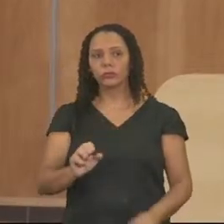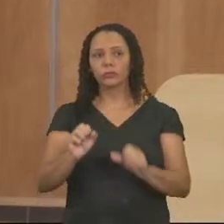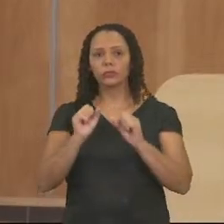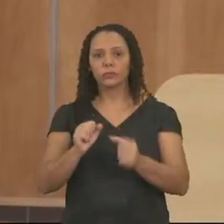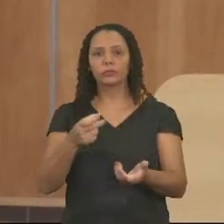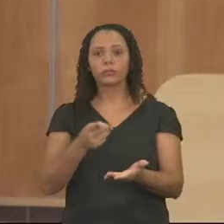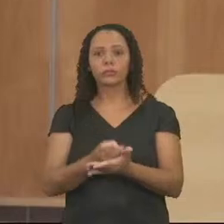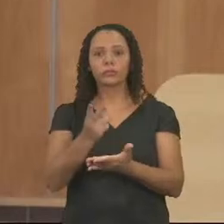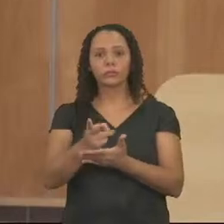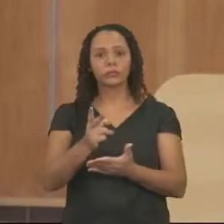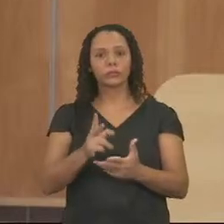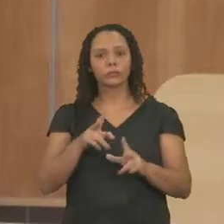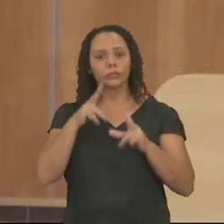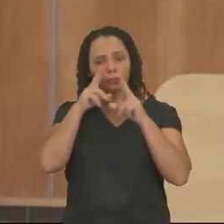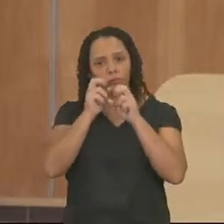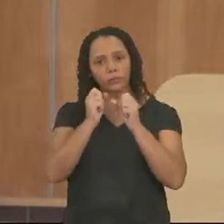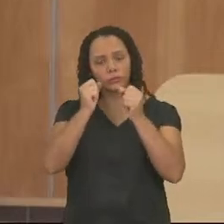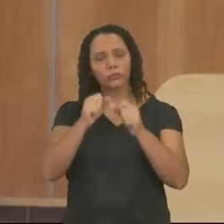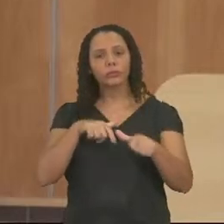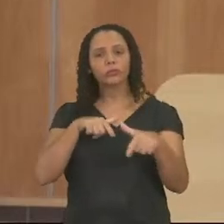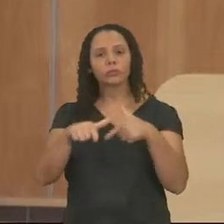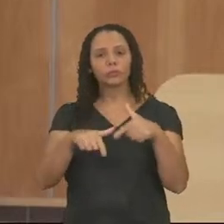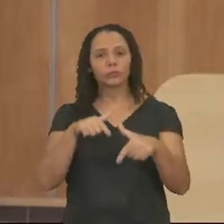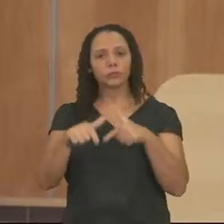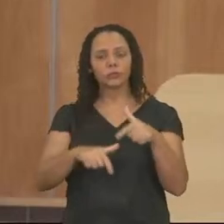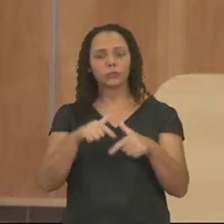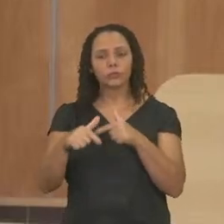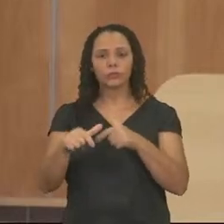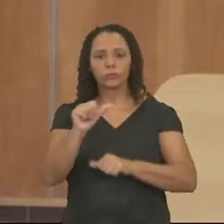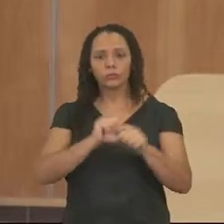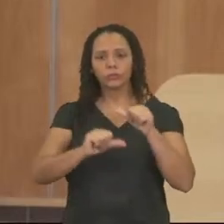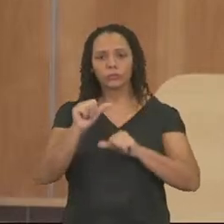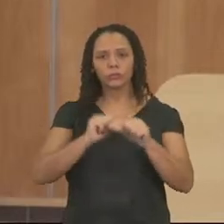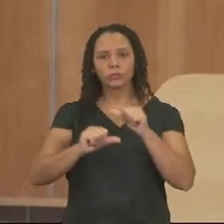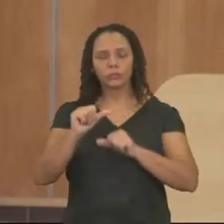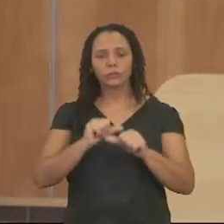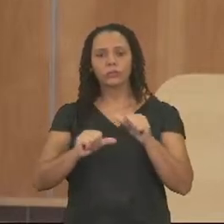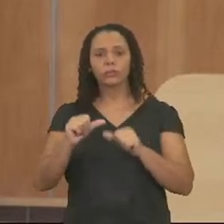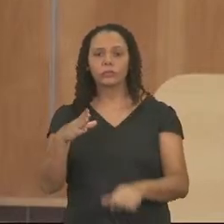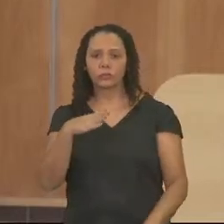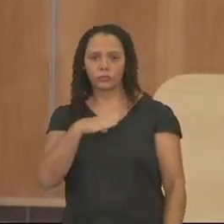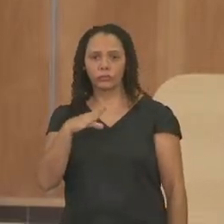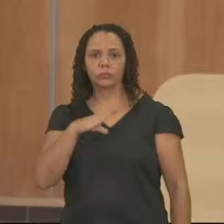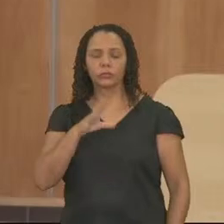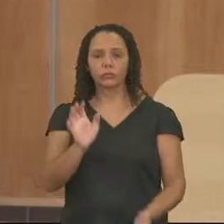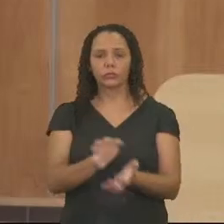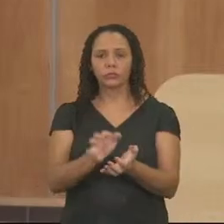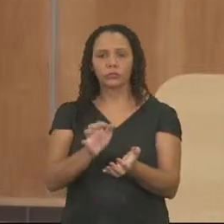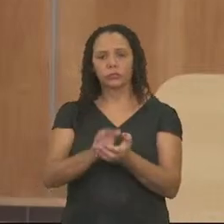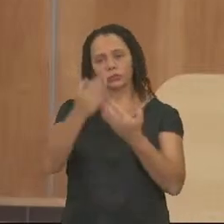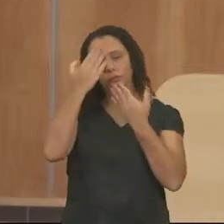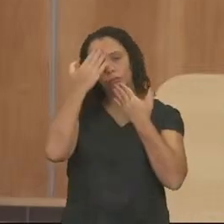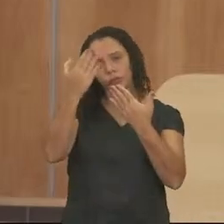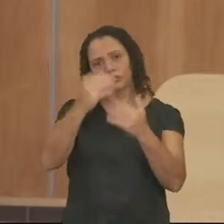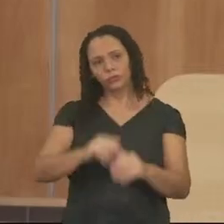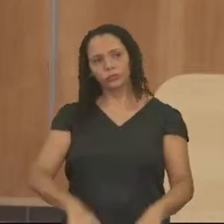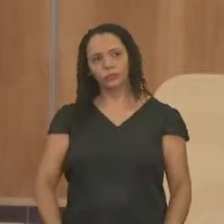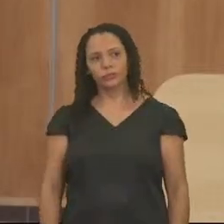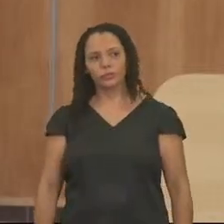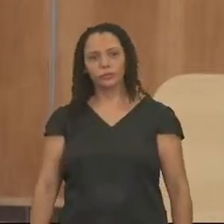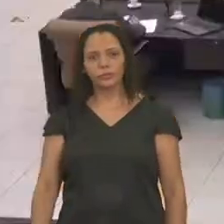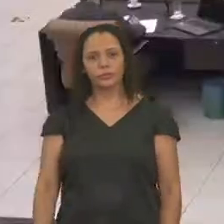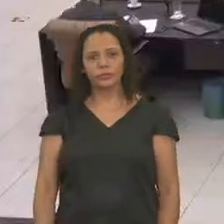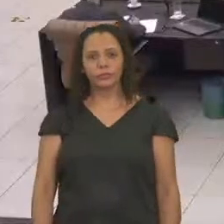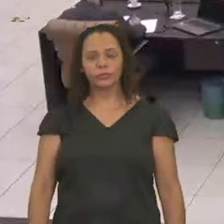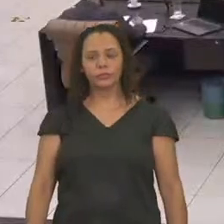firme, trabalhando para que a gente possa continuar mudando e transformando a cara da nossa cidade de Jacareí. Muito obrigado.